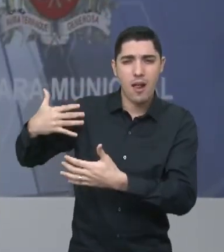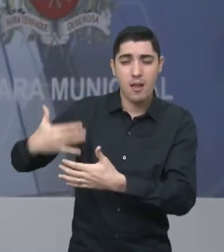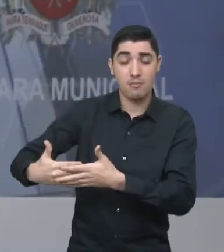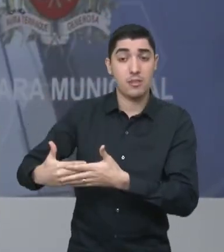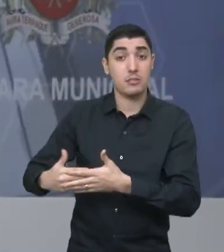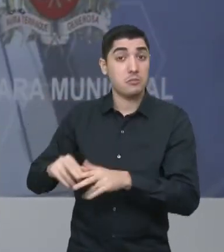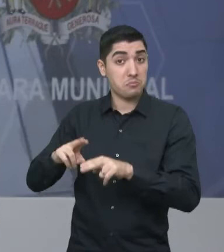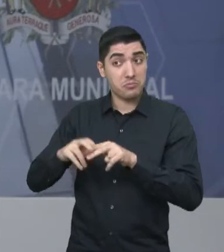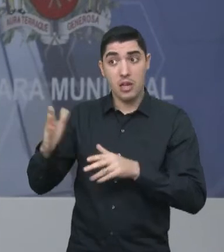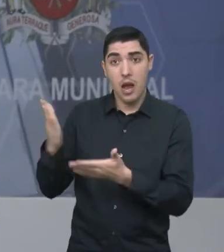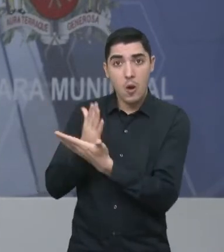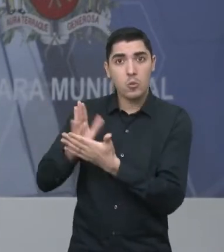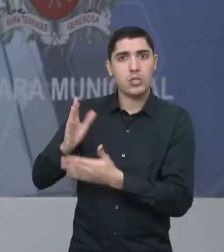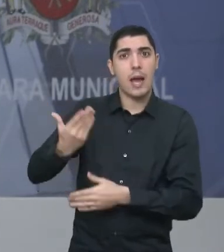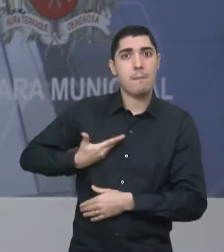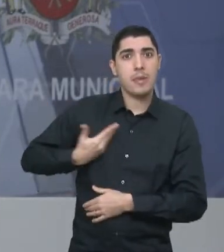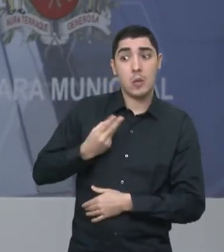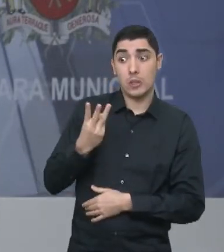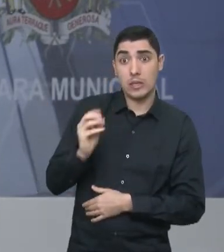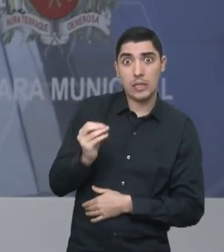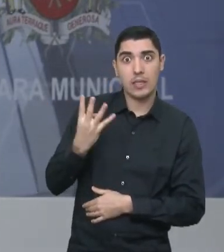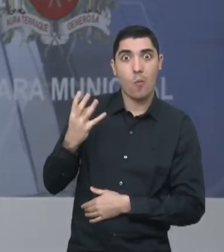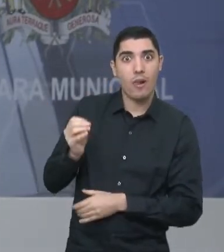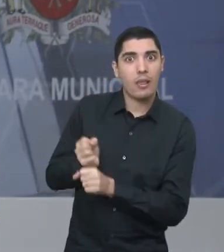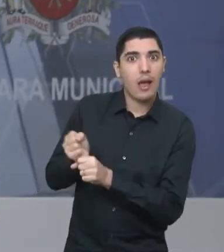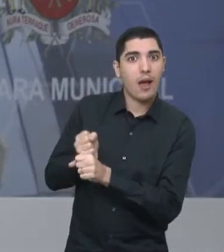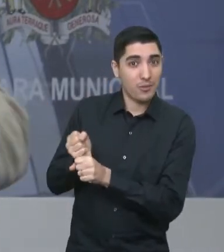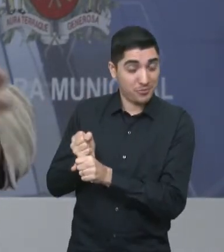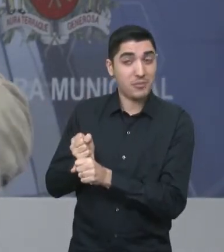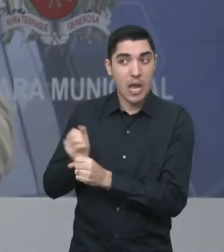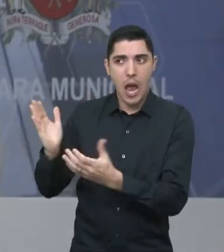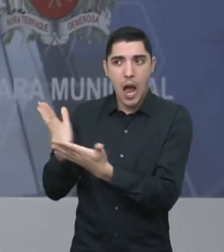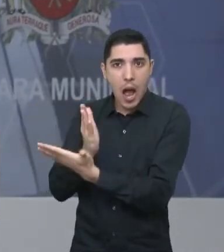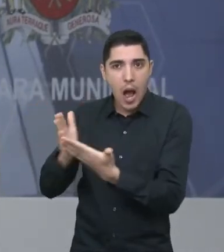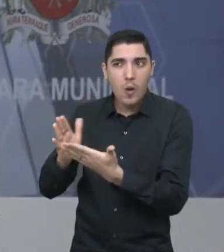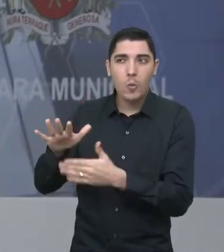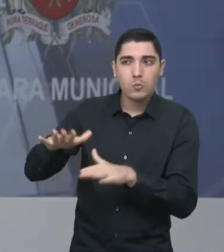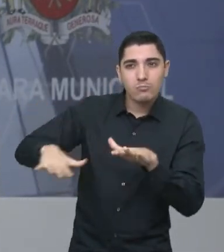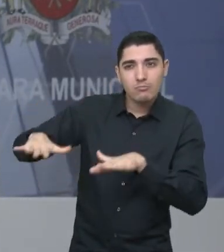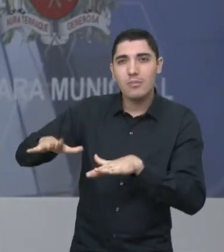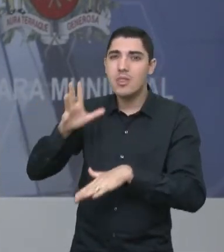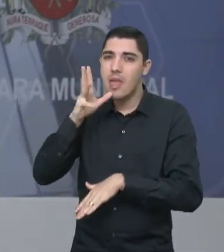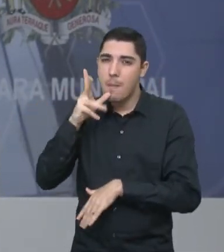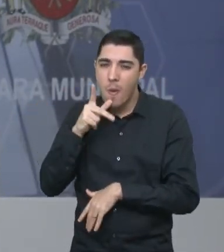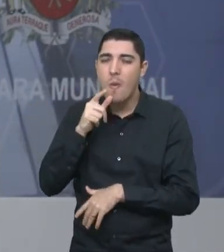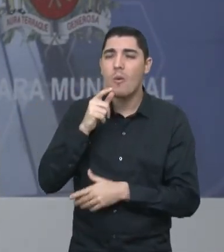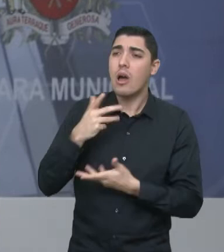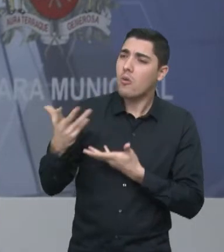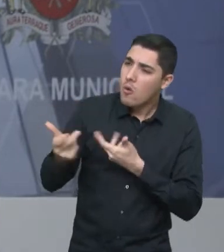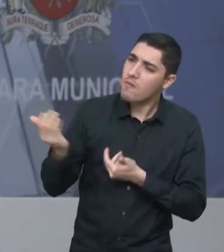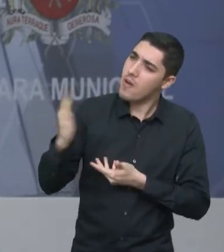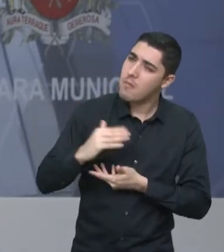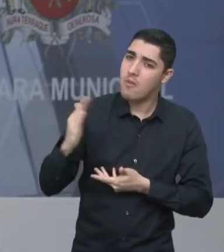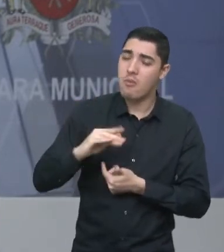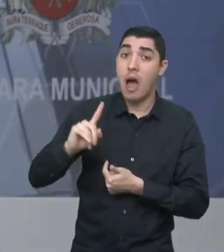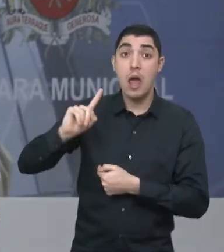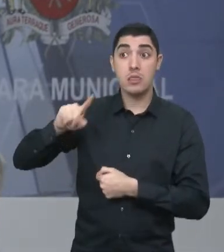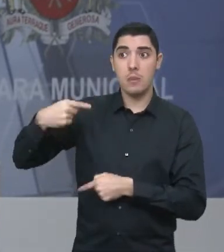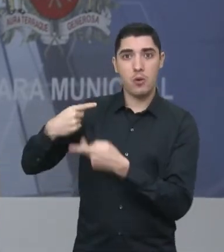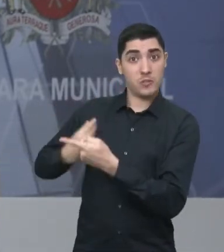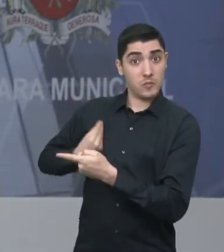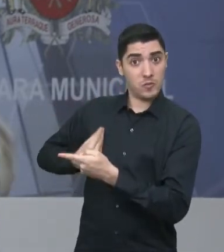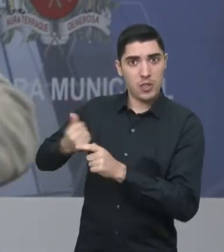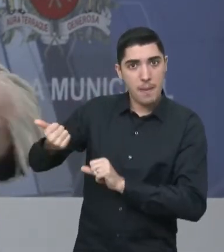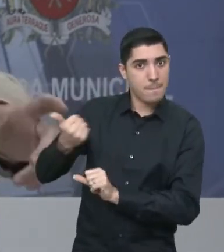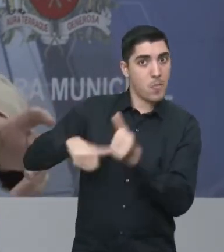convidaram amigas de 30, 40 anos e algumas ainda demoraram para aceitar o convite. Quando teve uma mudança radical na vida, uma lá,